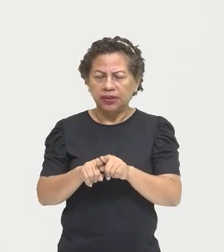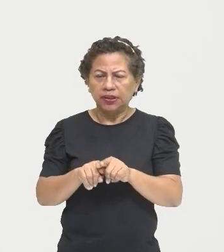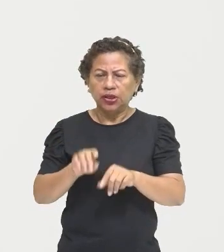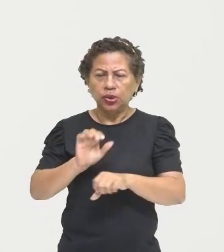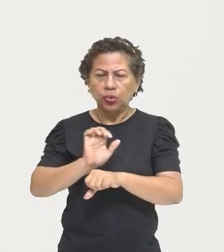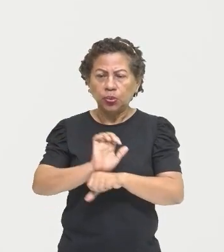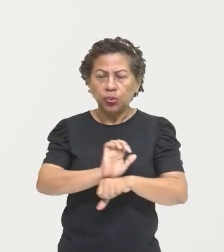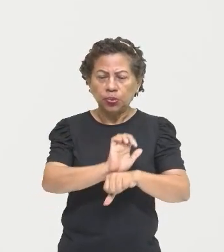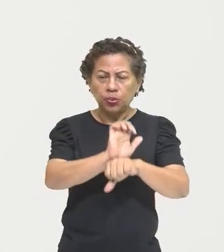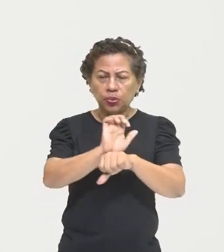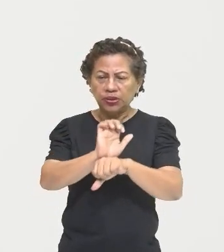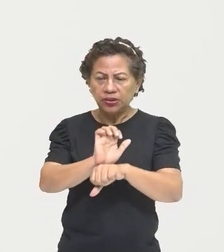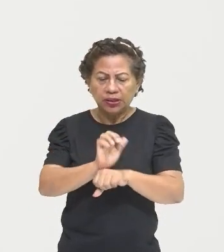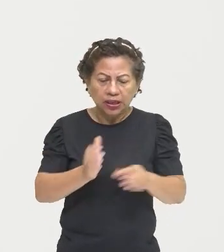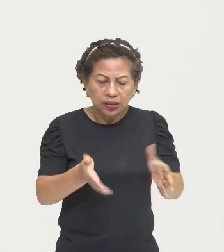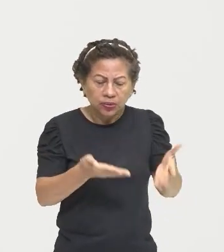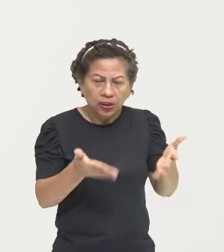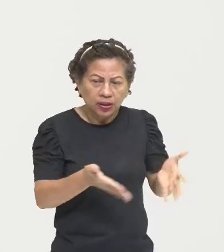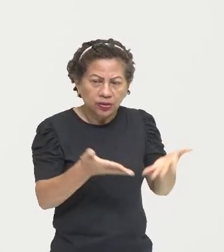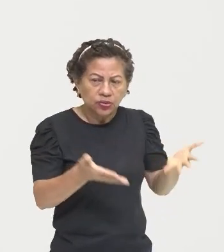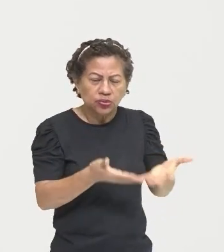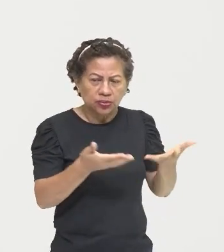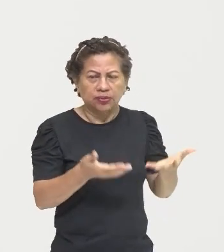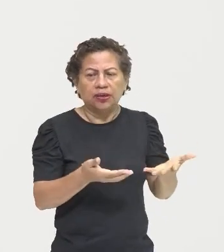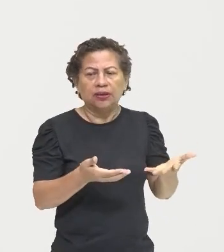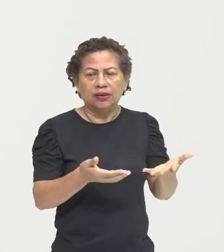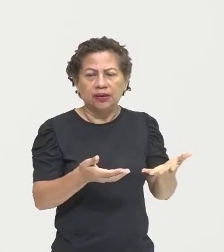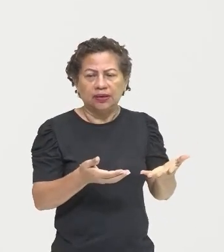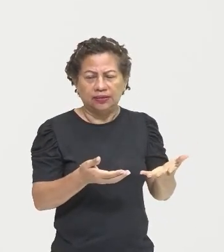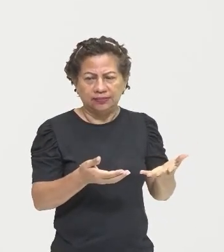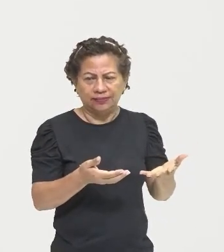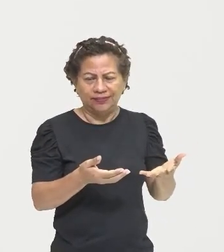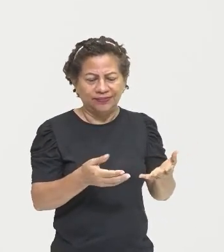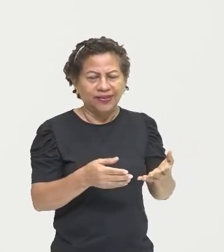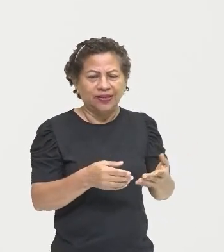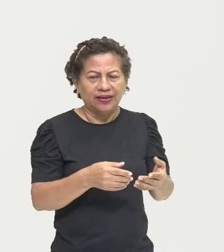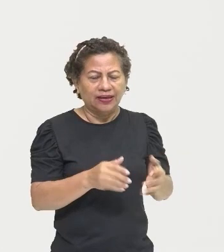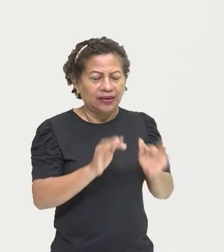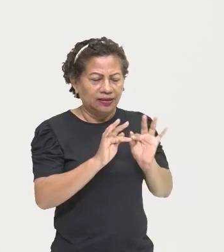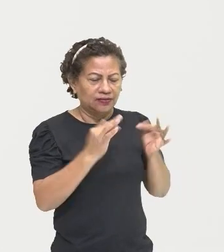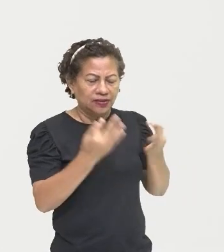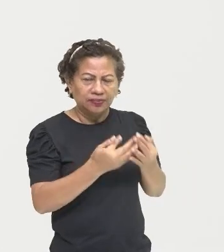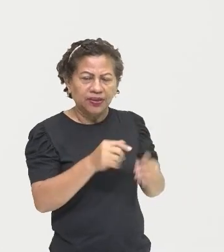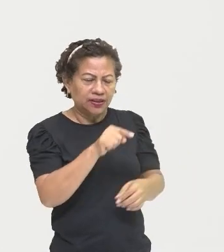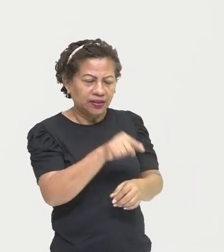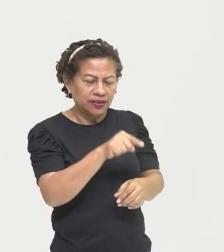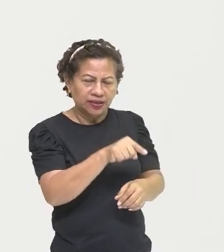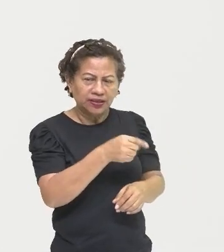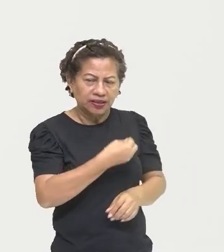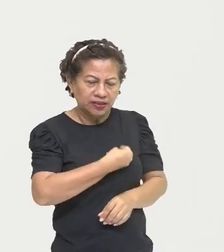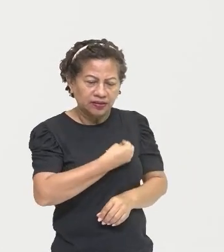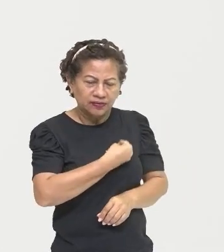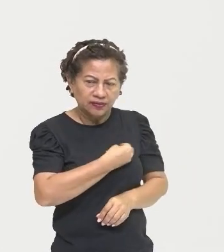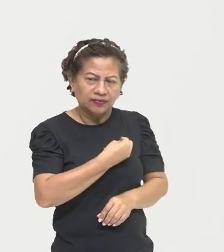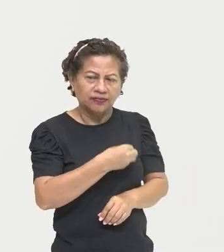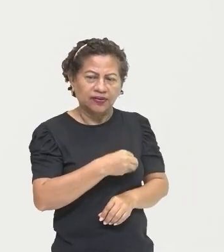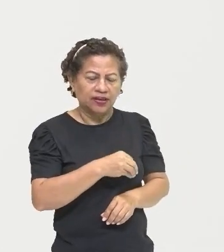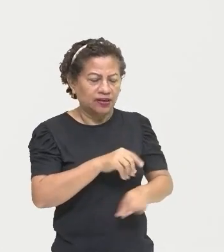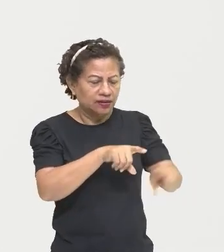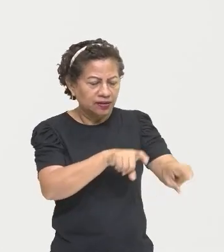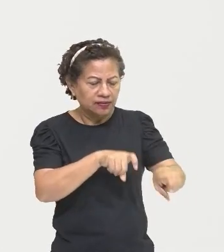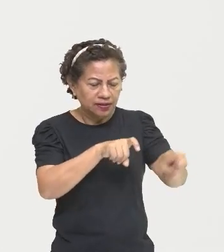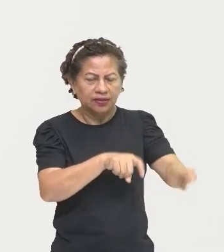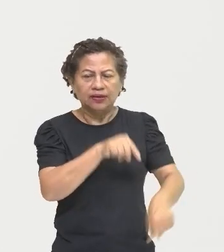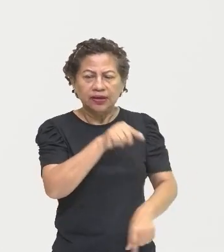investir, financiar a produção nessas terras onde estão sendo feitas a reforma agrária. Esse